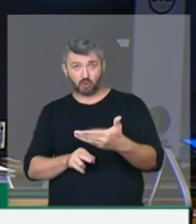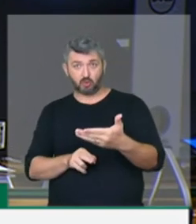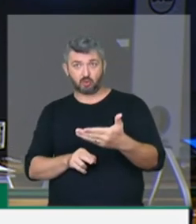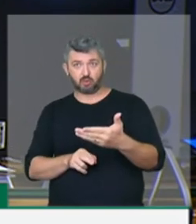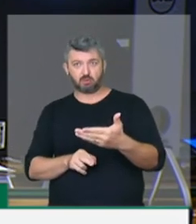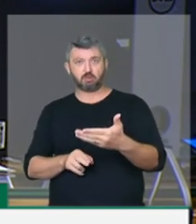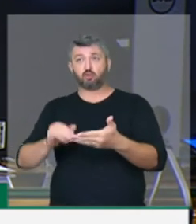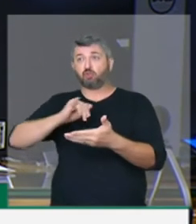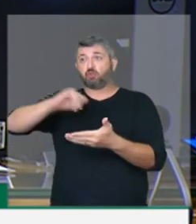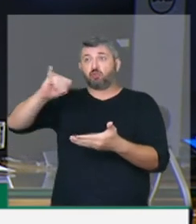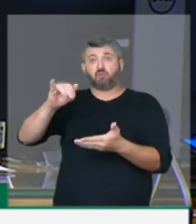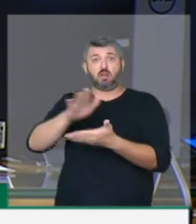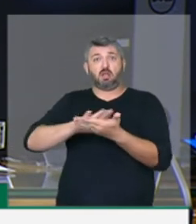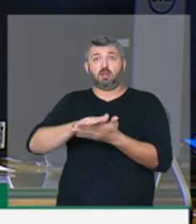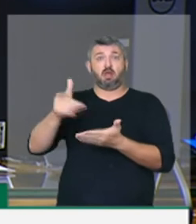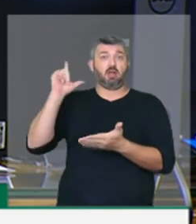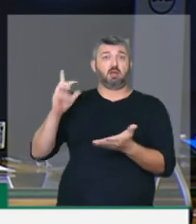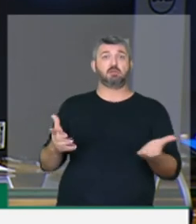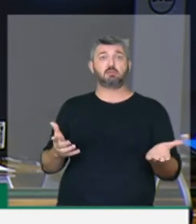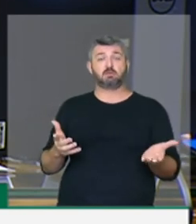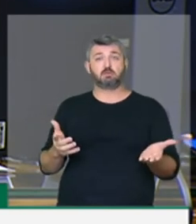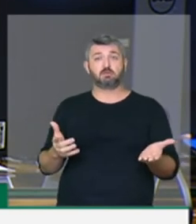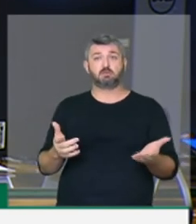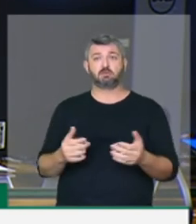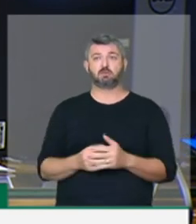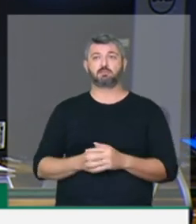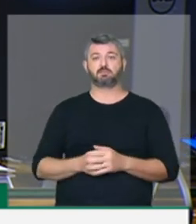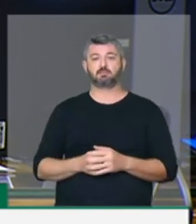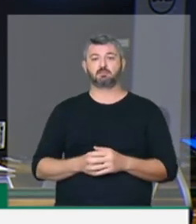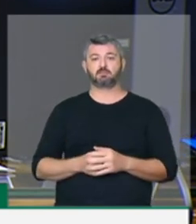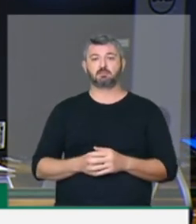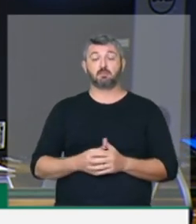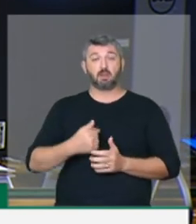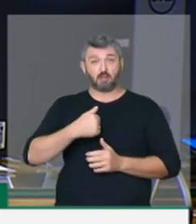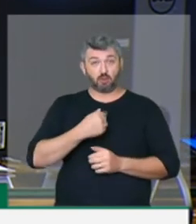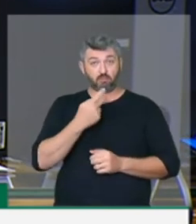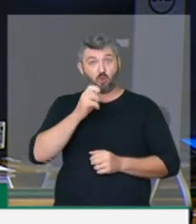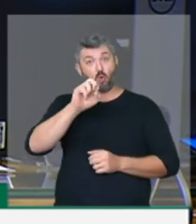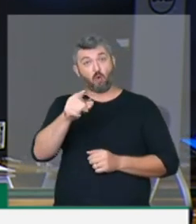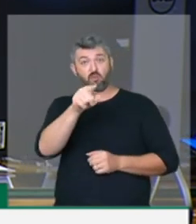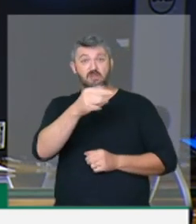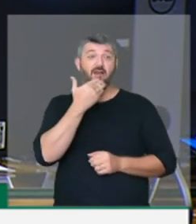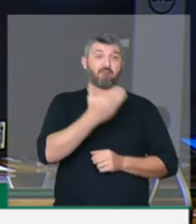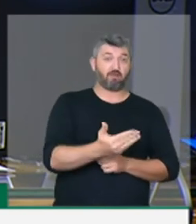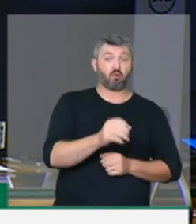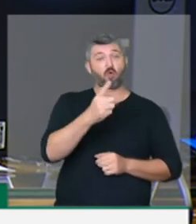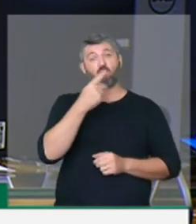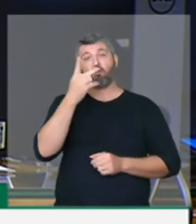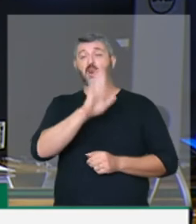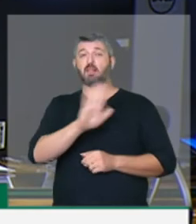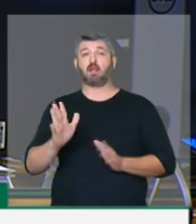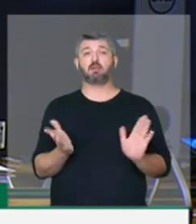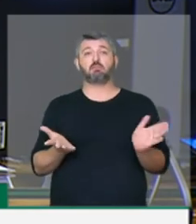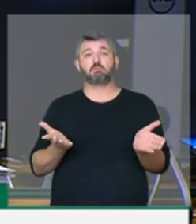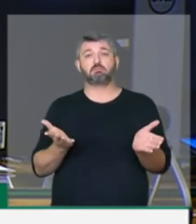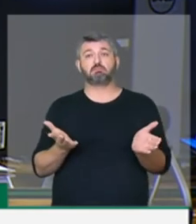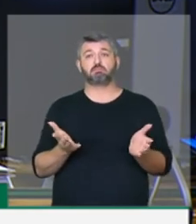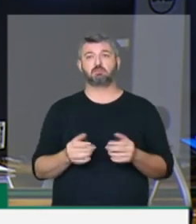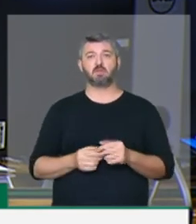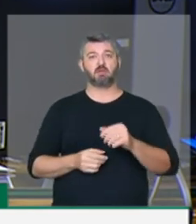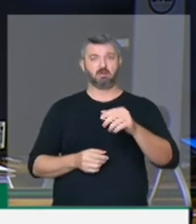relatório não foi divulgado previamente, presidente. Pois eu estou dizendo agora que Vossa Excelência ou fala a favor ou não fala. Muito obrigado, deputado. Não, presidente, Vossa Excelência